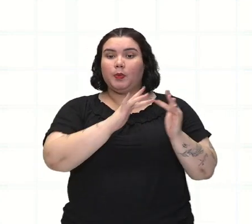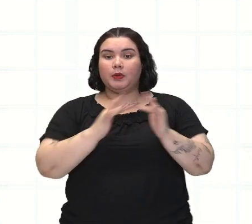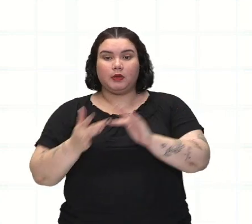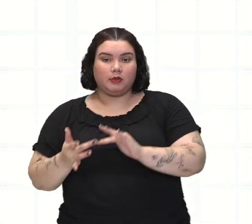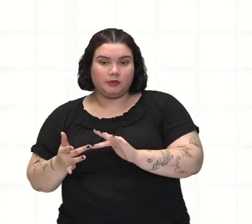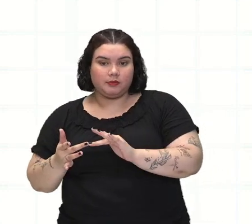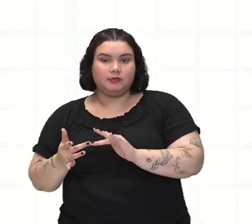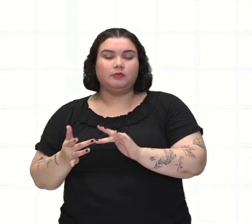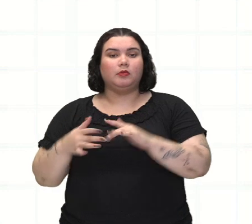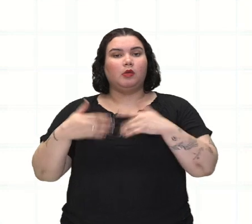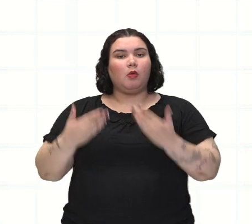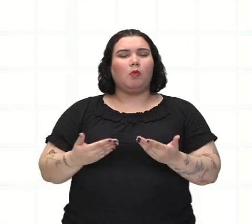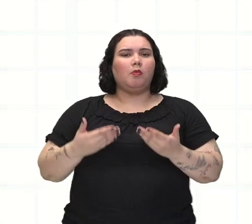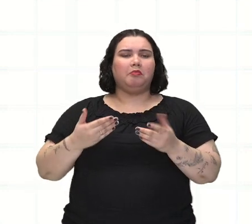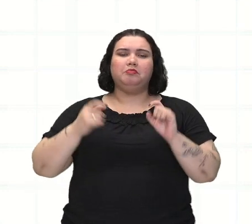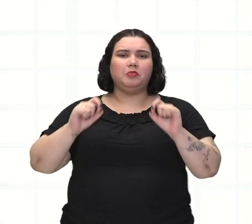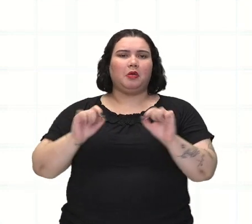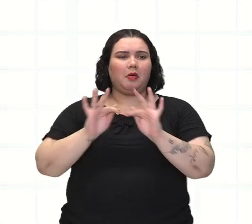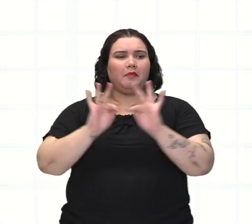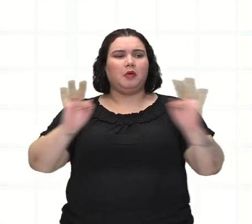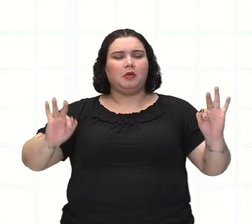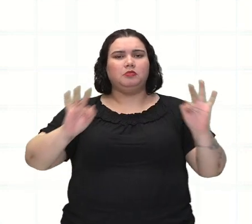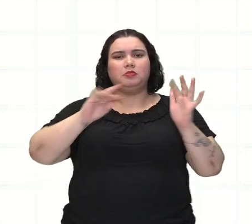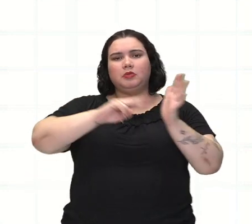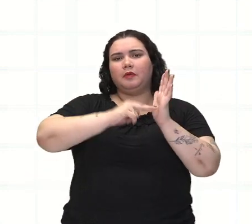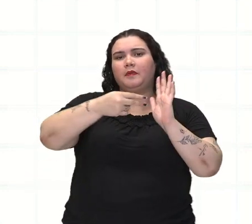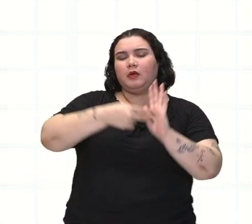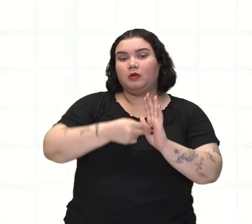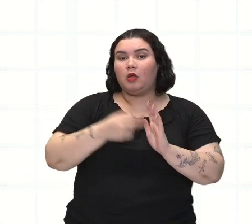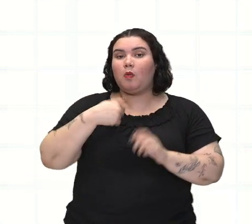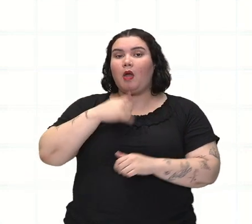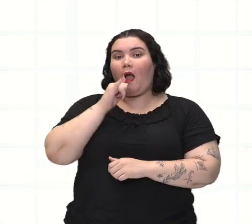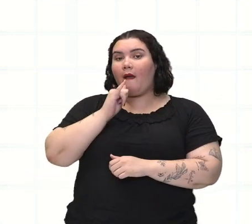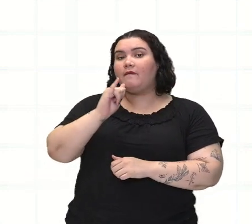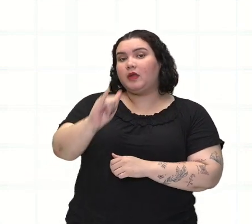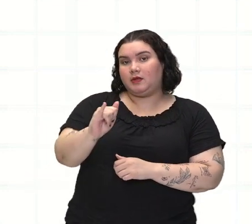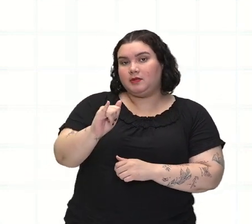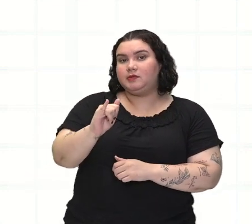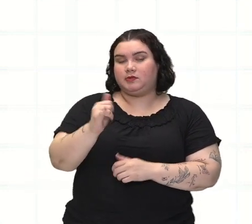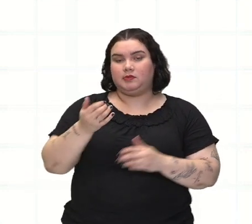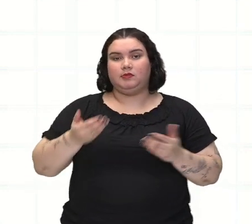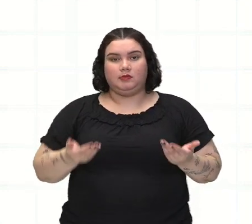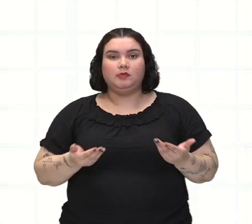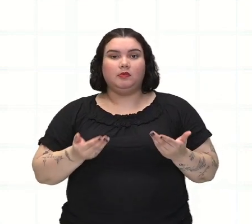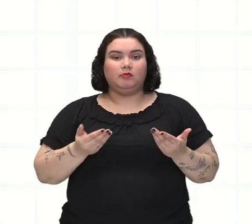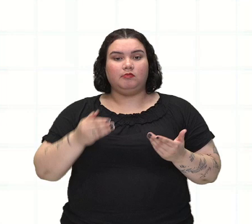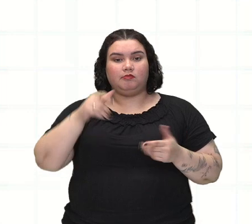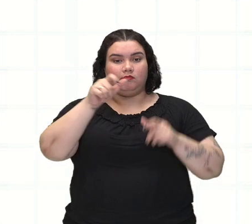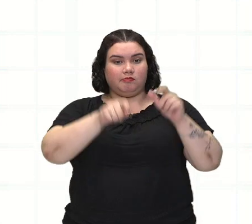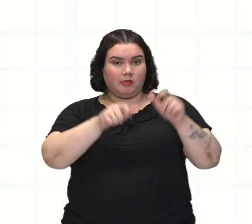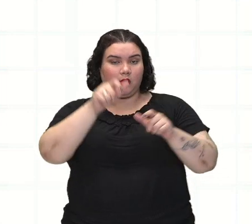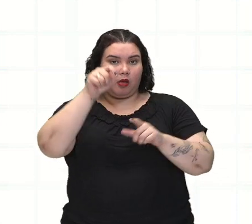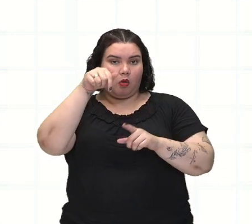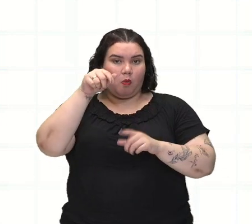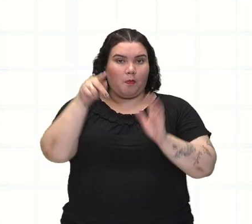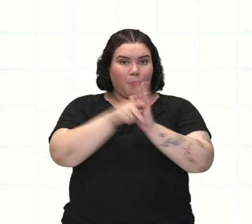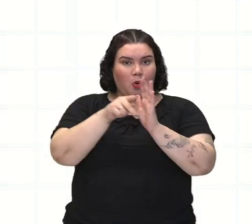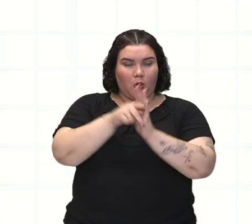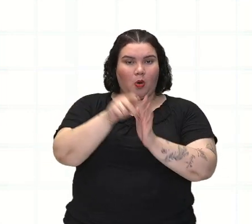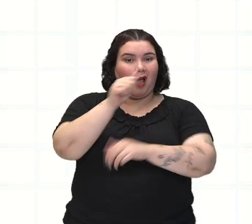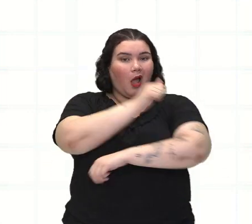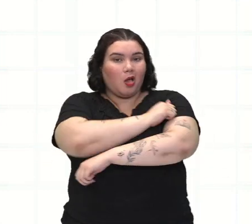estou informando, eu estou dando uma informação, certinho? Que esses sujeitos aqui,